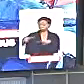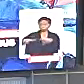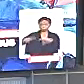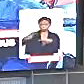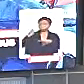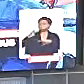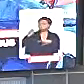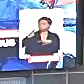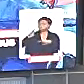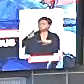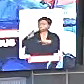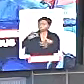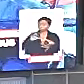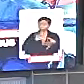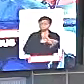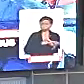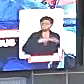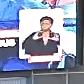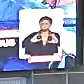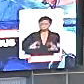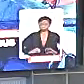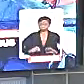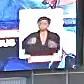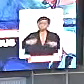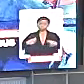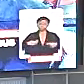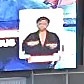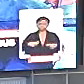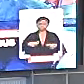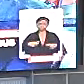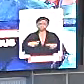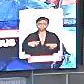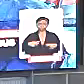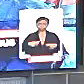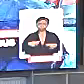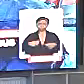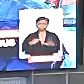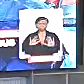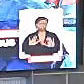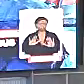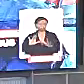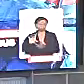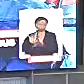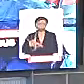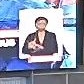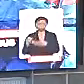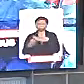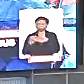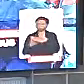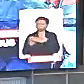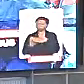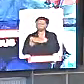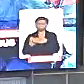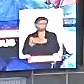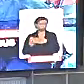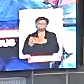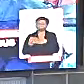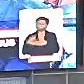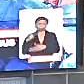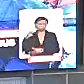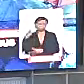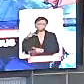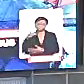o cidadão principalmente com cidadão carente e não casar com as empresas como Como de fato vem